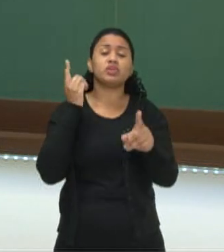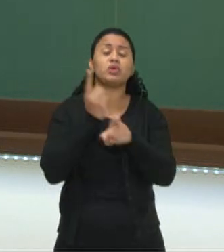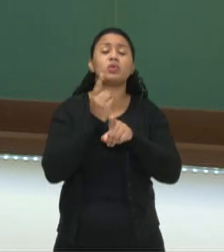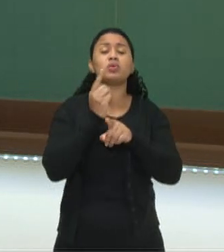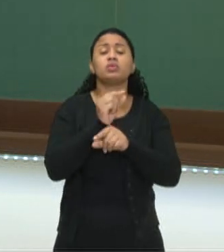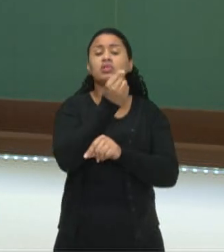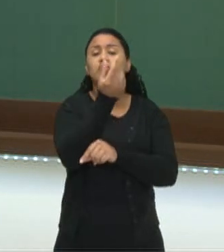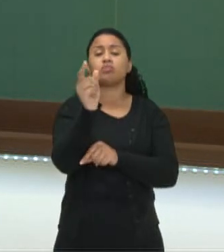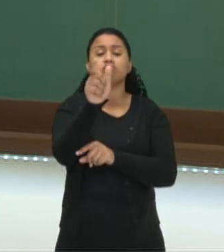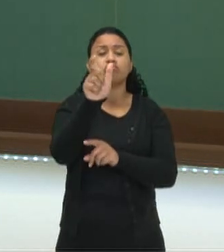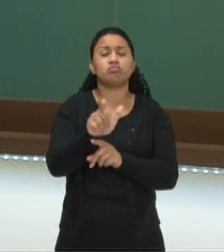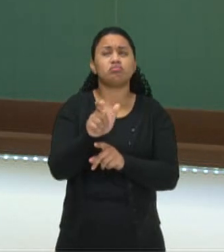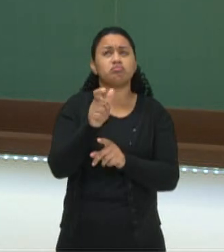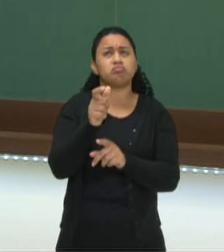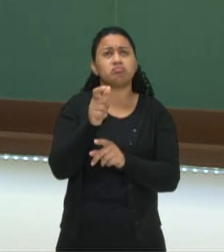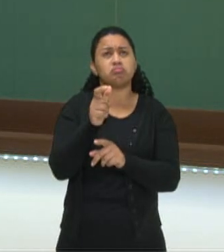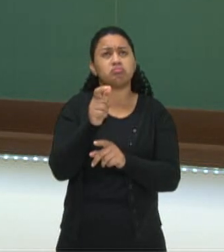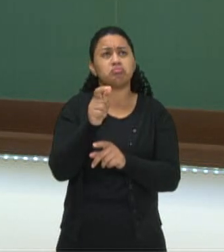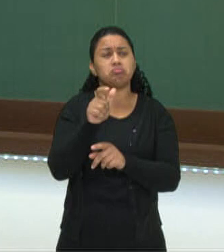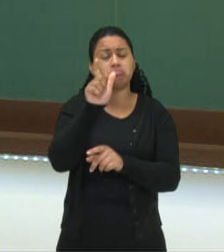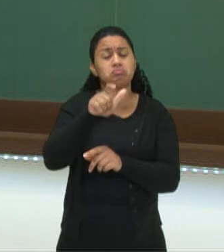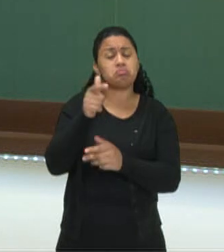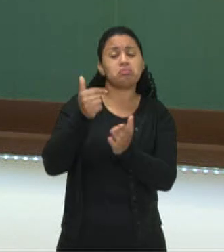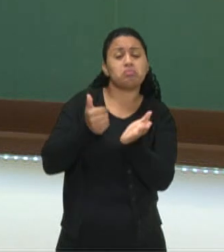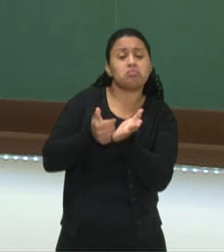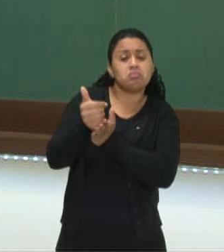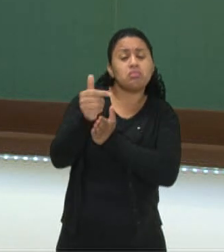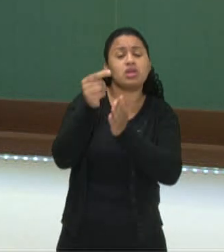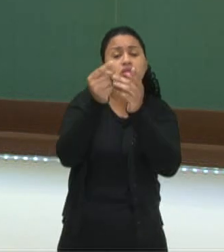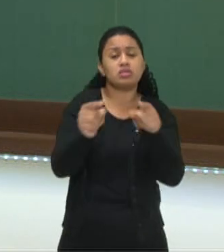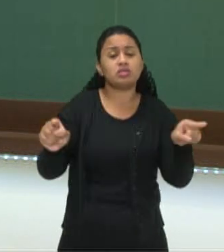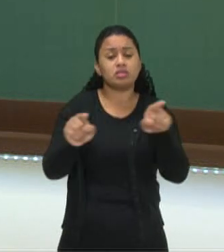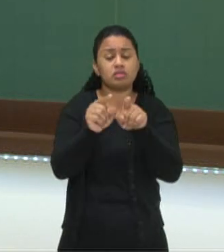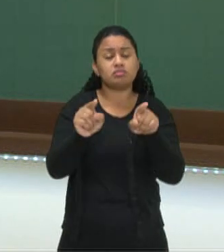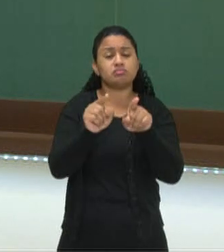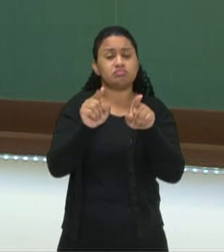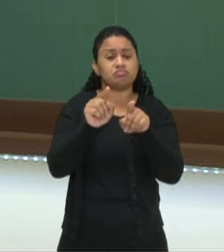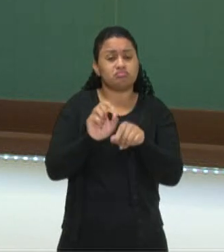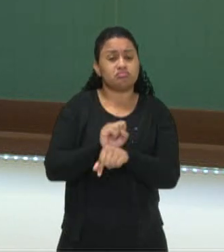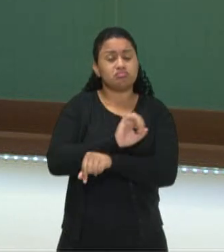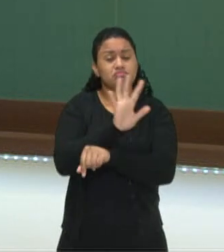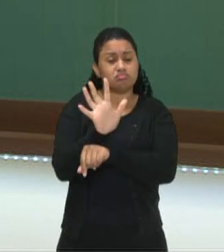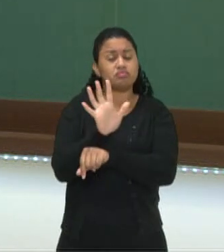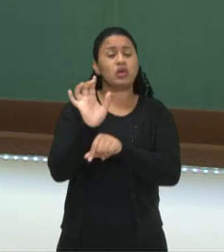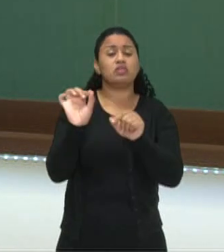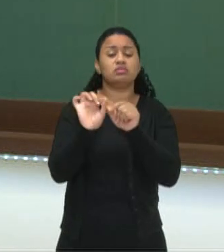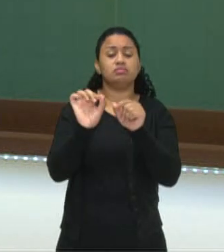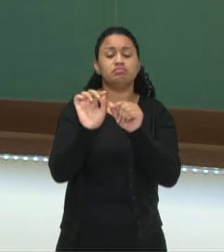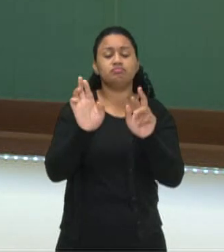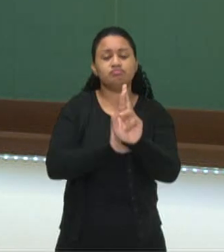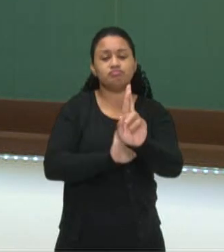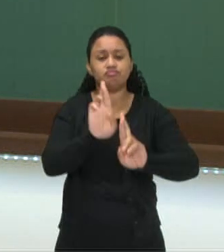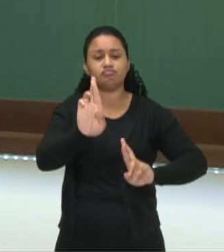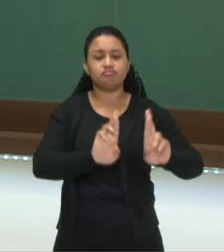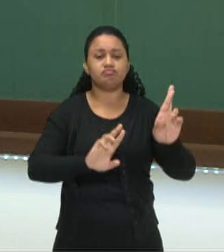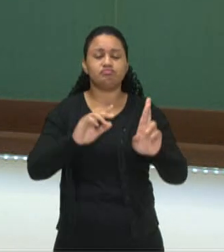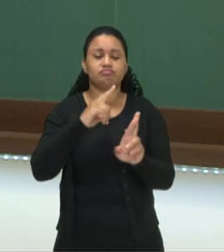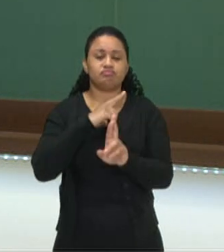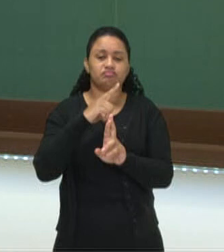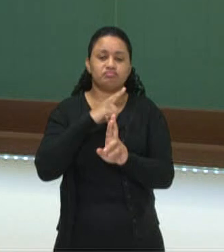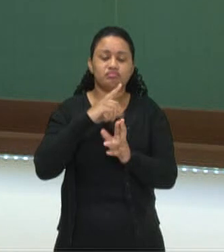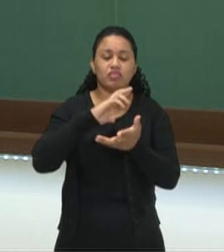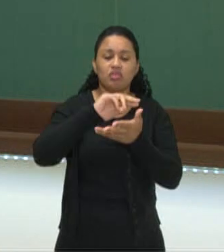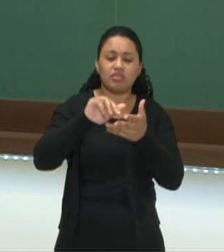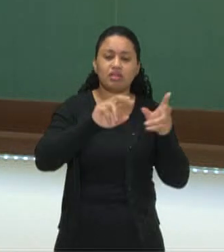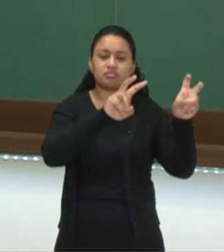exatamente vamos colocar, um dos grandes precursores da música expressionista, que faz uma associação de dissonância com